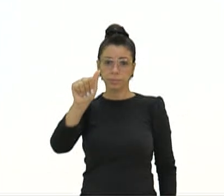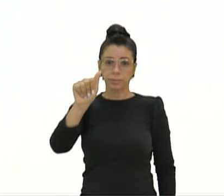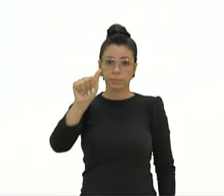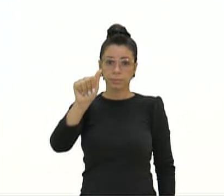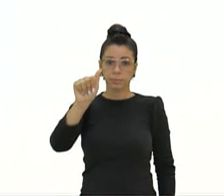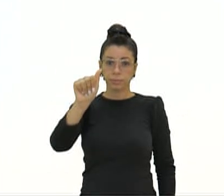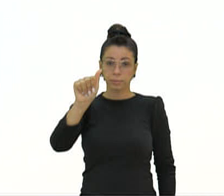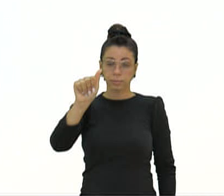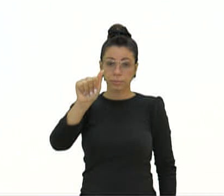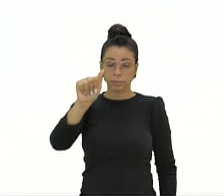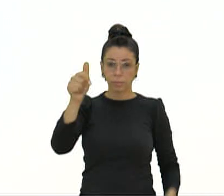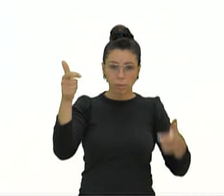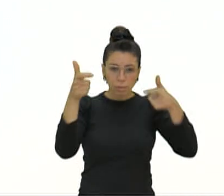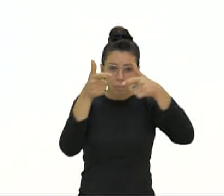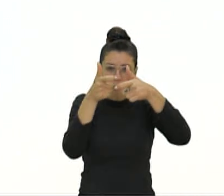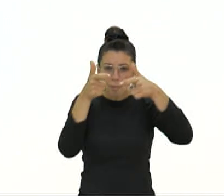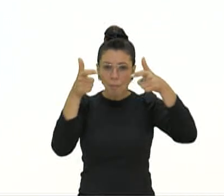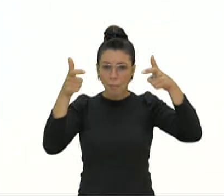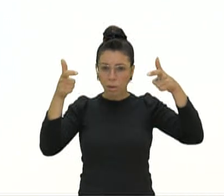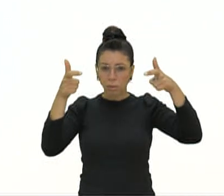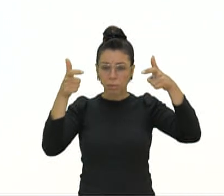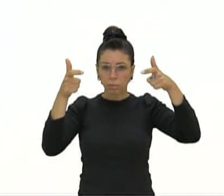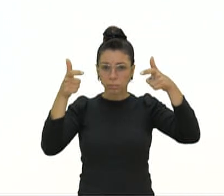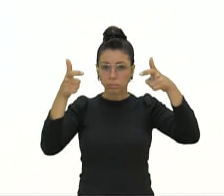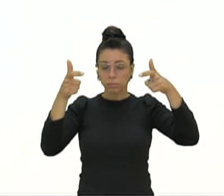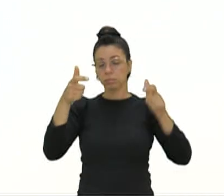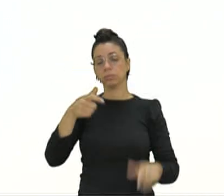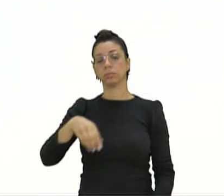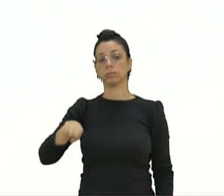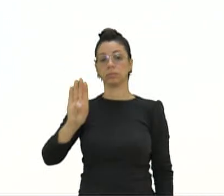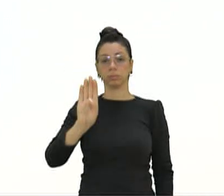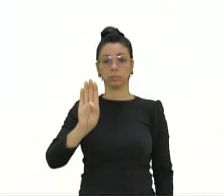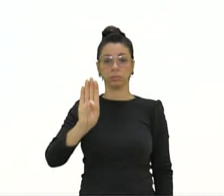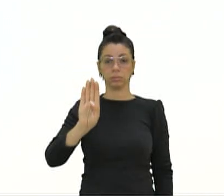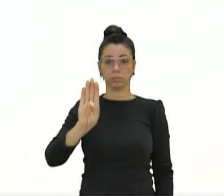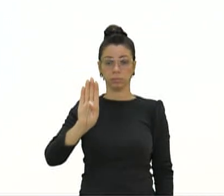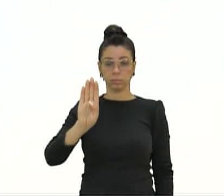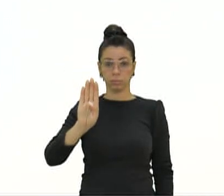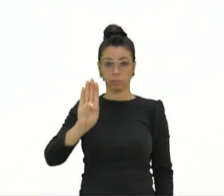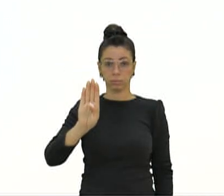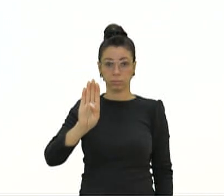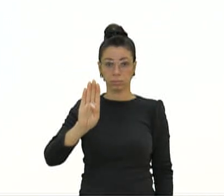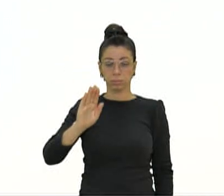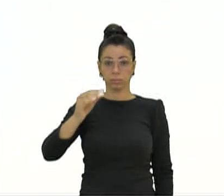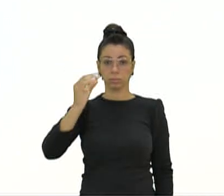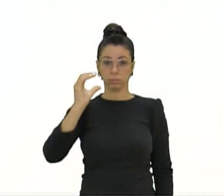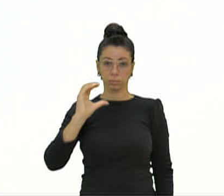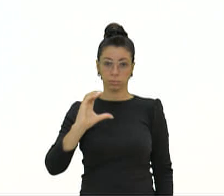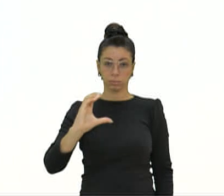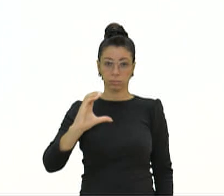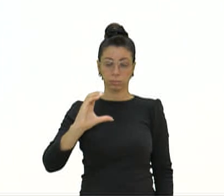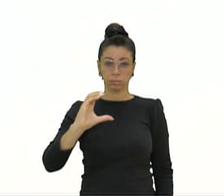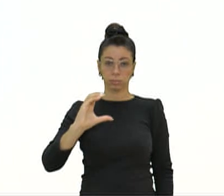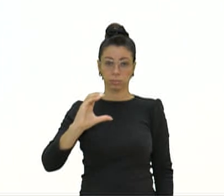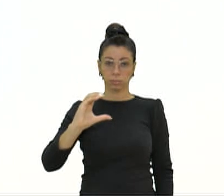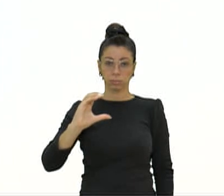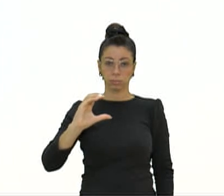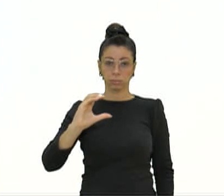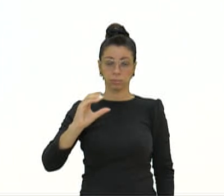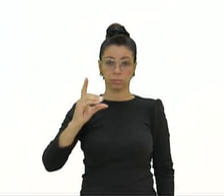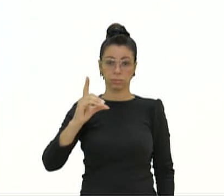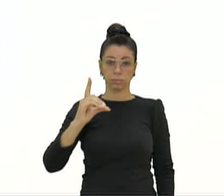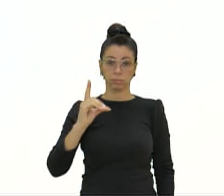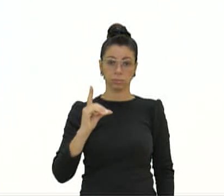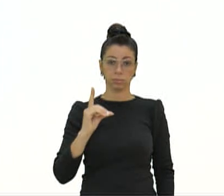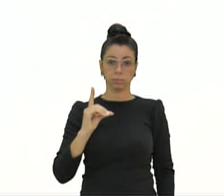essa região que abre e fecha de acordo com a luminosidade. B, cristalino. C, córnea.